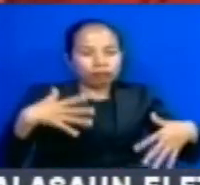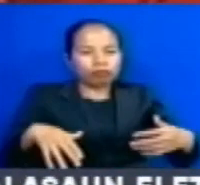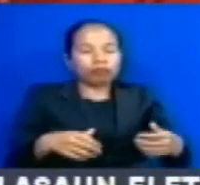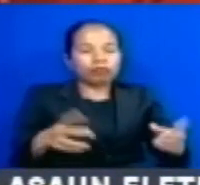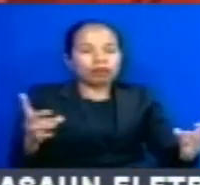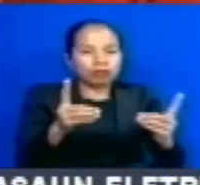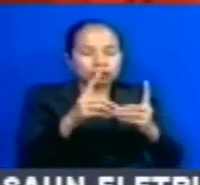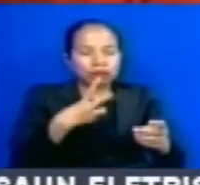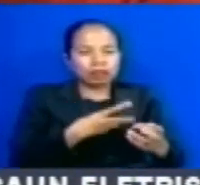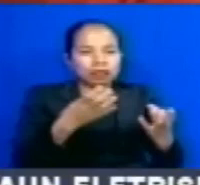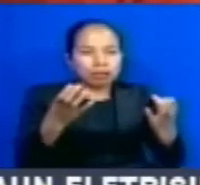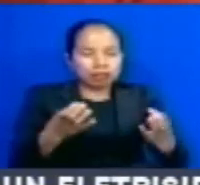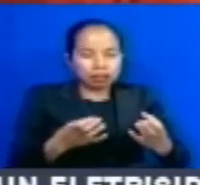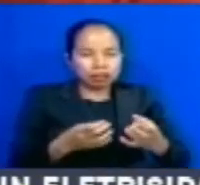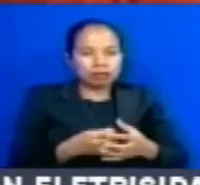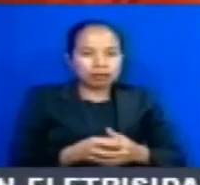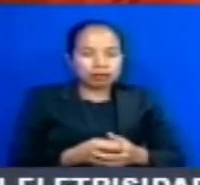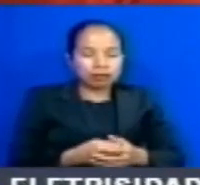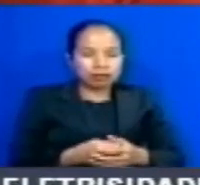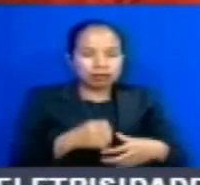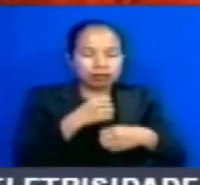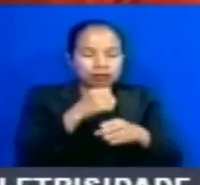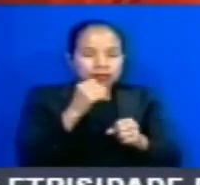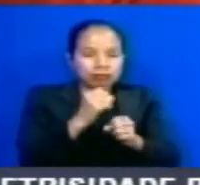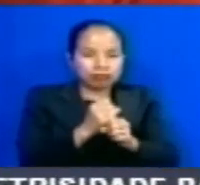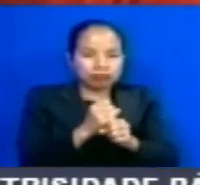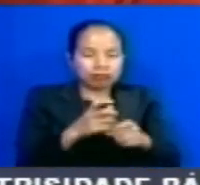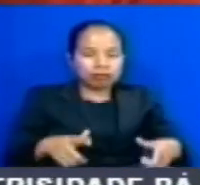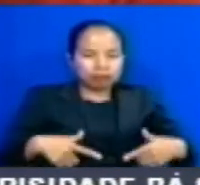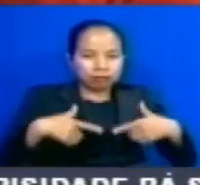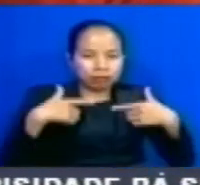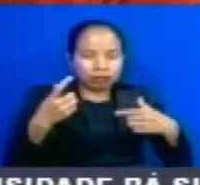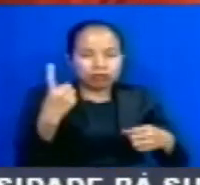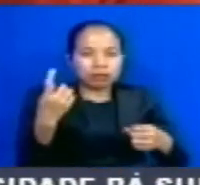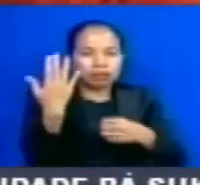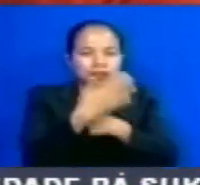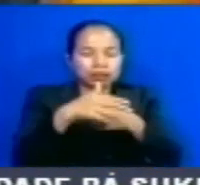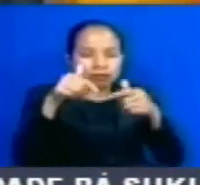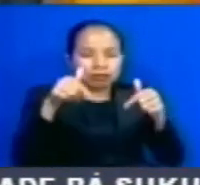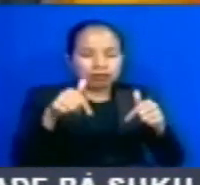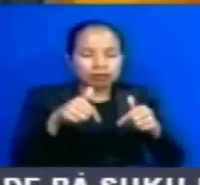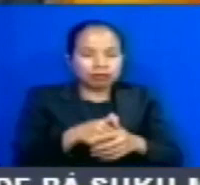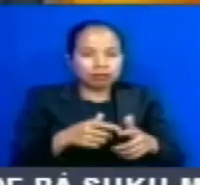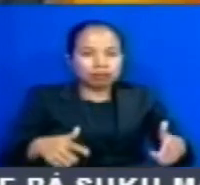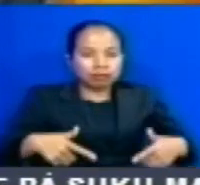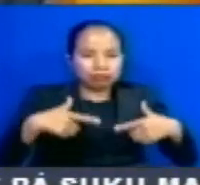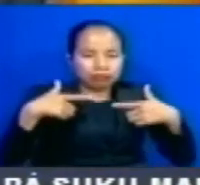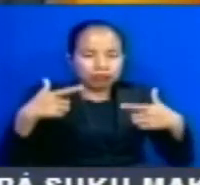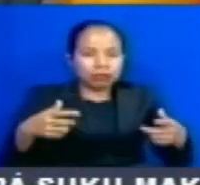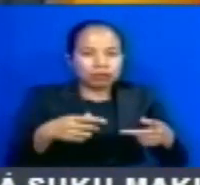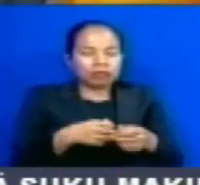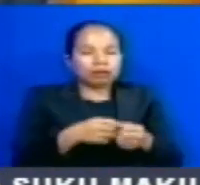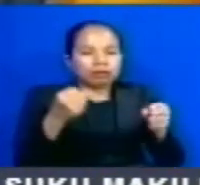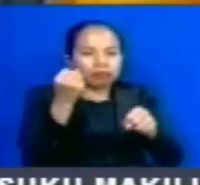klasi. Funo rifukit sai abud nivele, nebe mores det iha rai hene klete. Mores det iha fatu